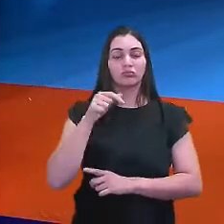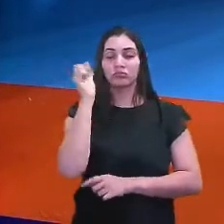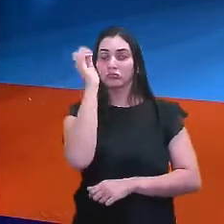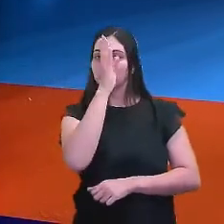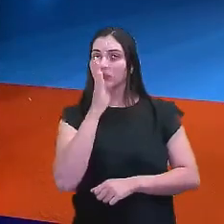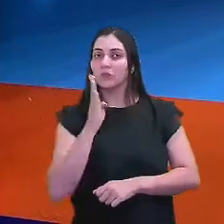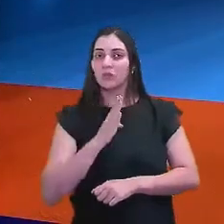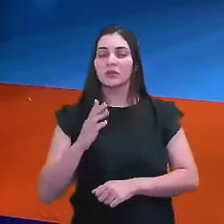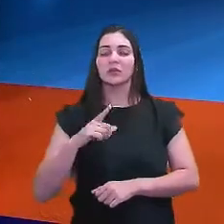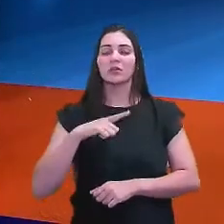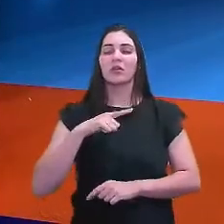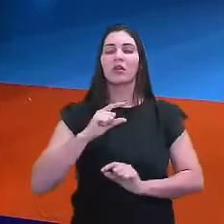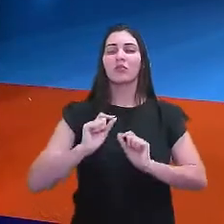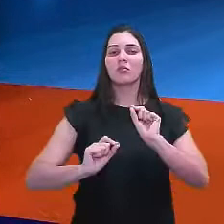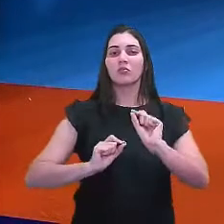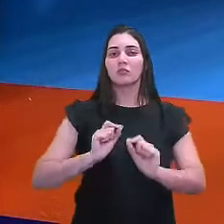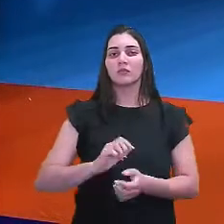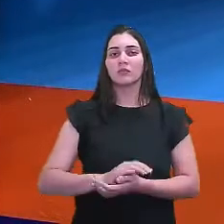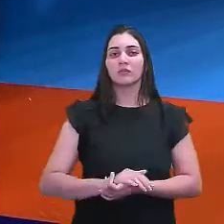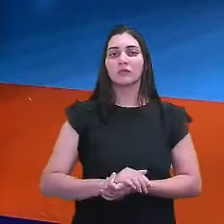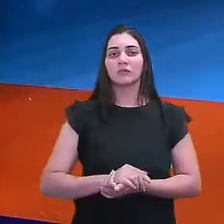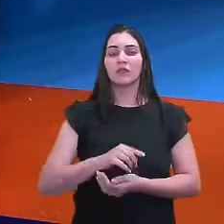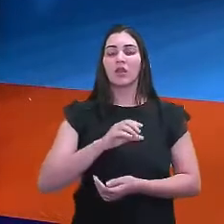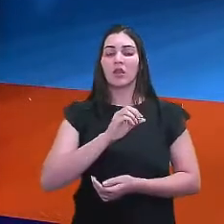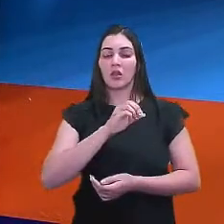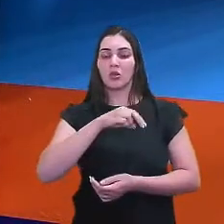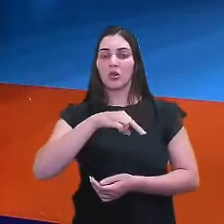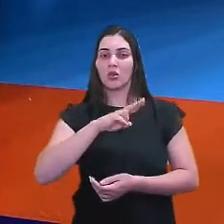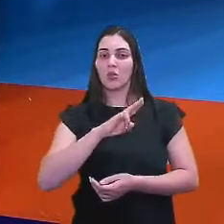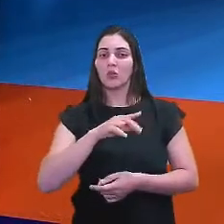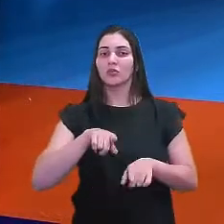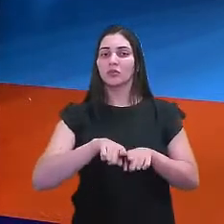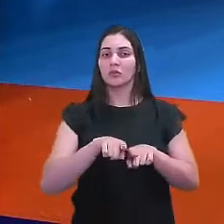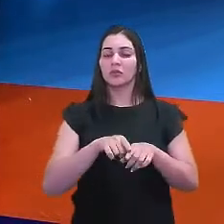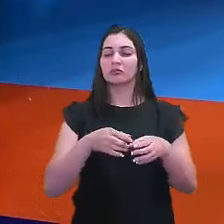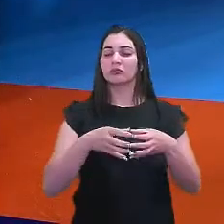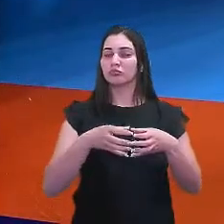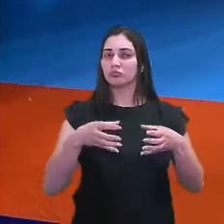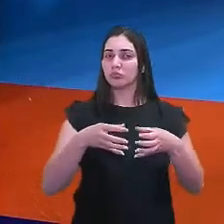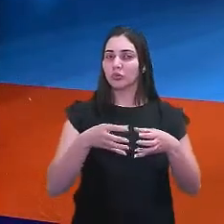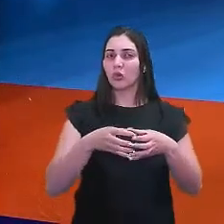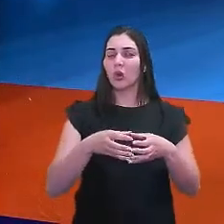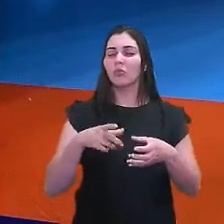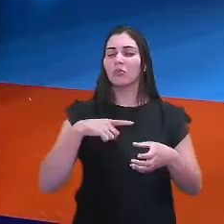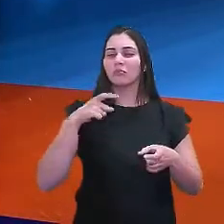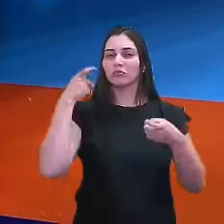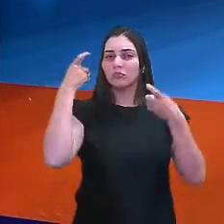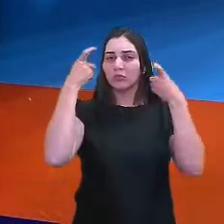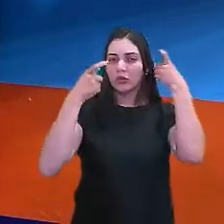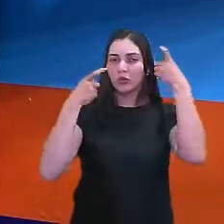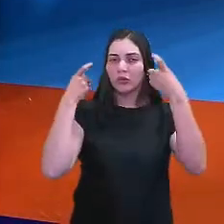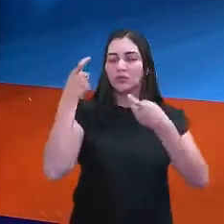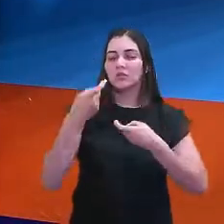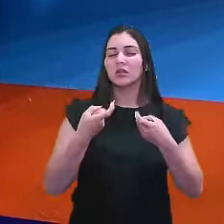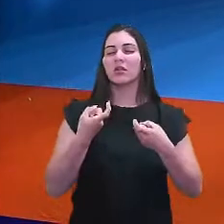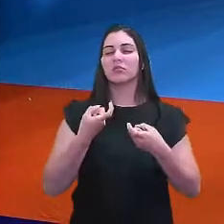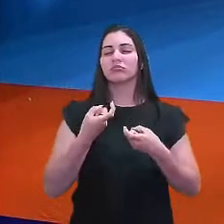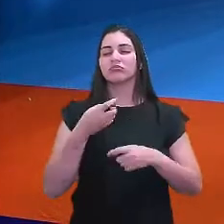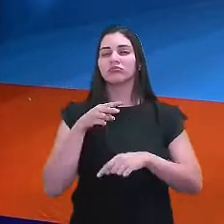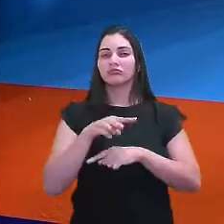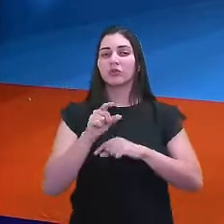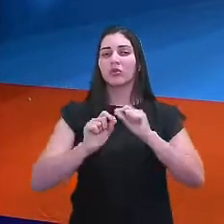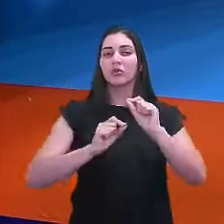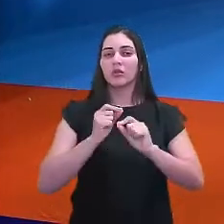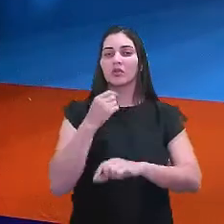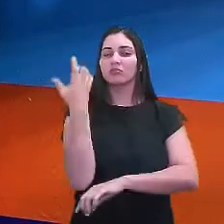como signatário, né, da ONU, de grandes entidades que também têm preocupação com as questões que envolvem meio ambiente,